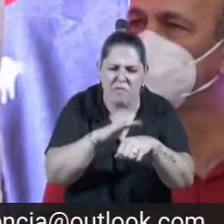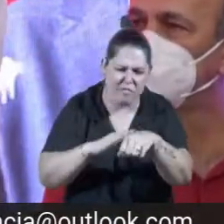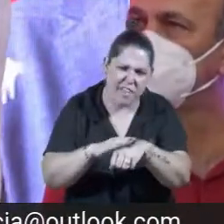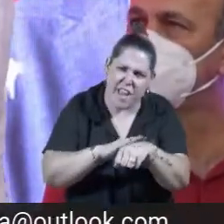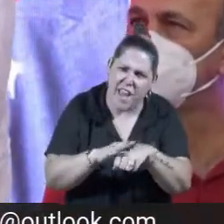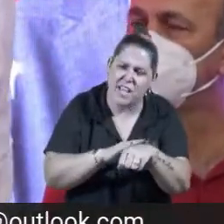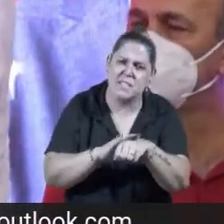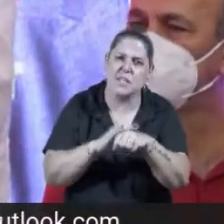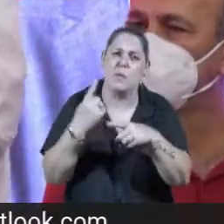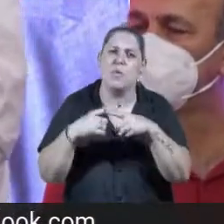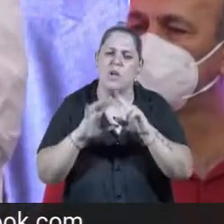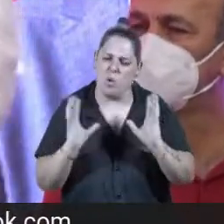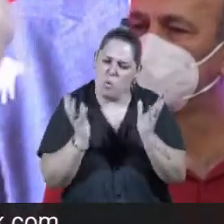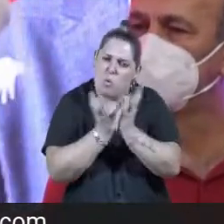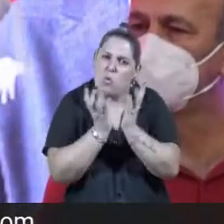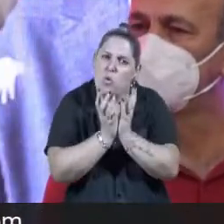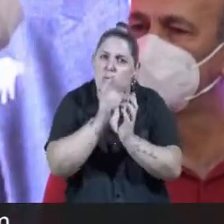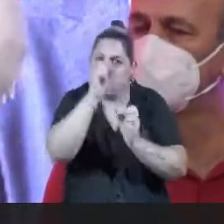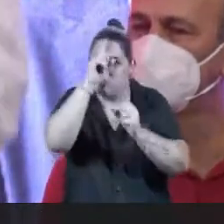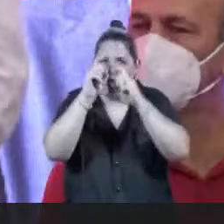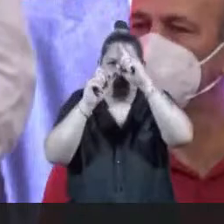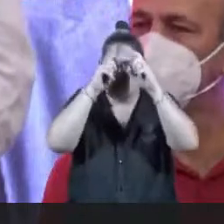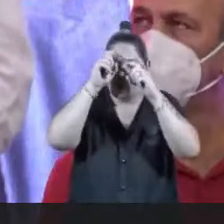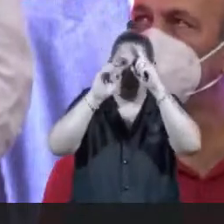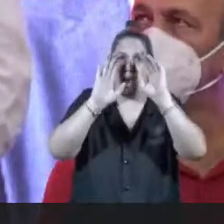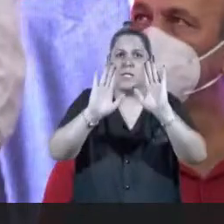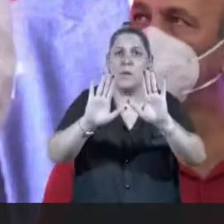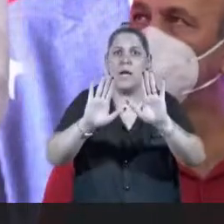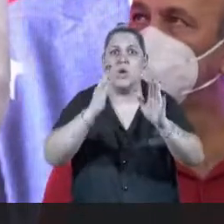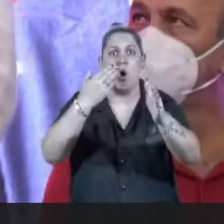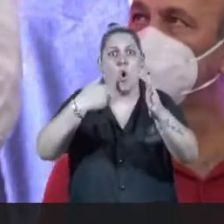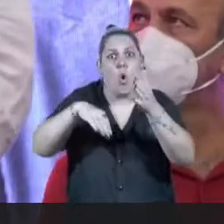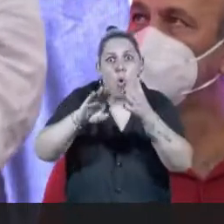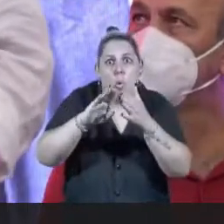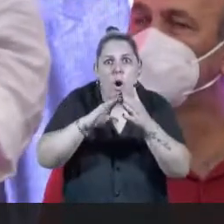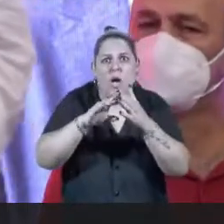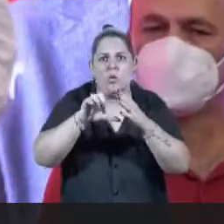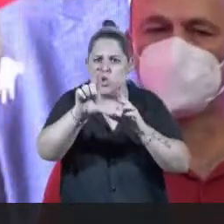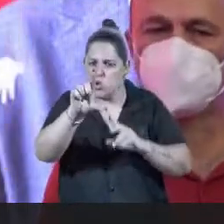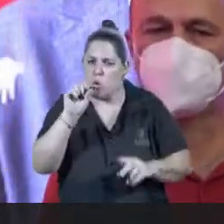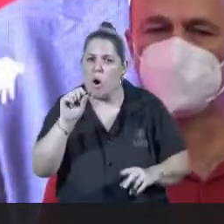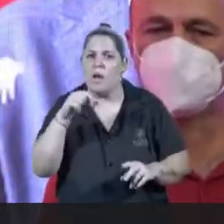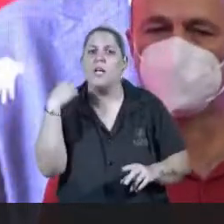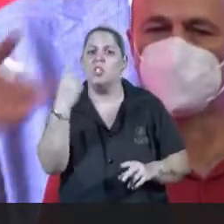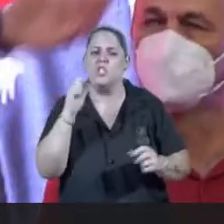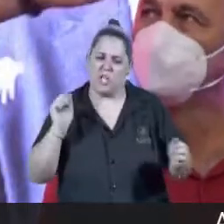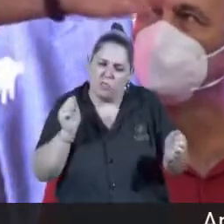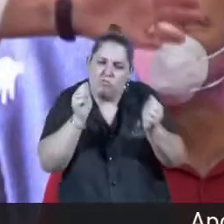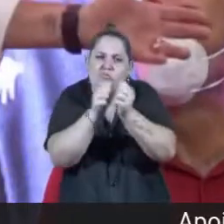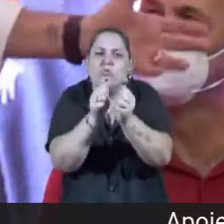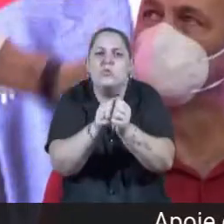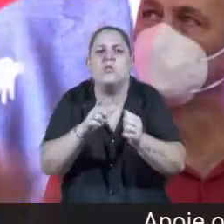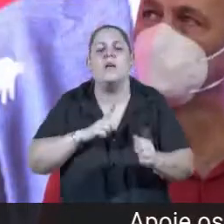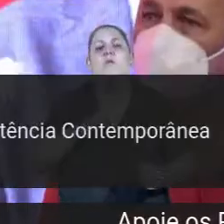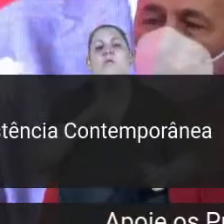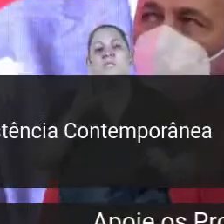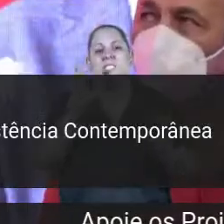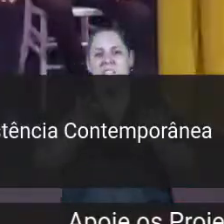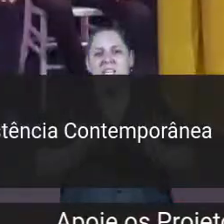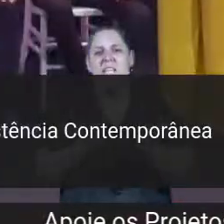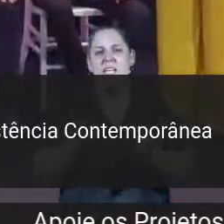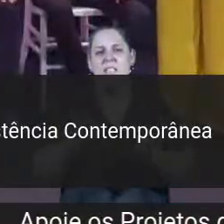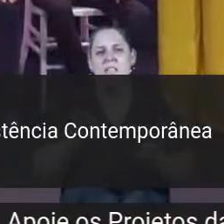quando a gente vota e decide, a gente segue junto. Eu tenho certeza que você vai engrandecer muito o